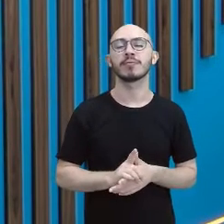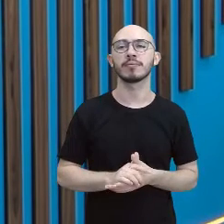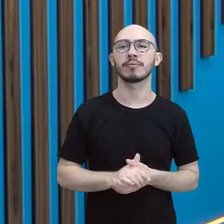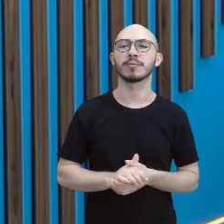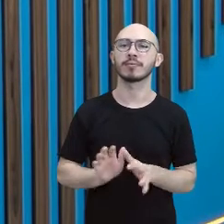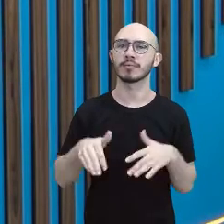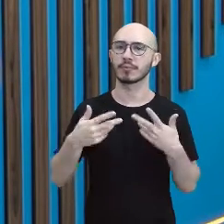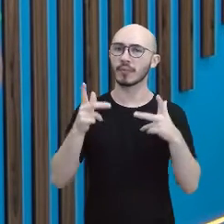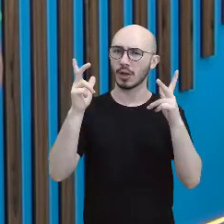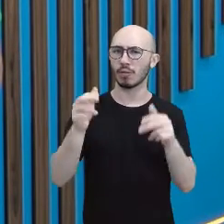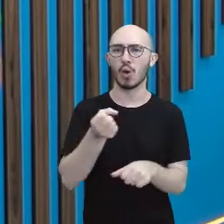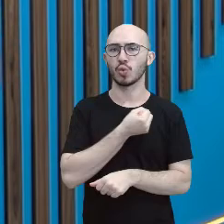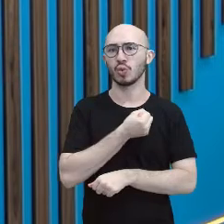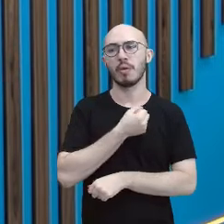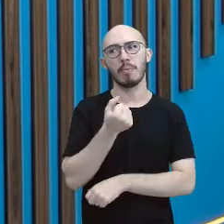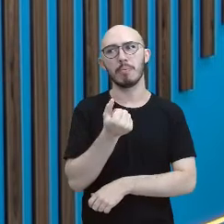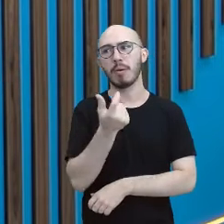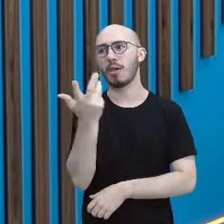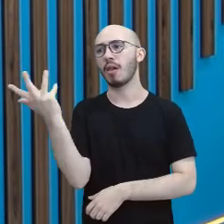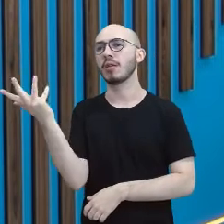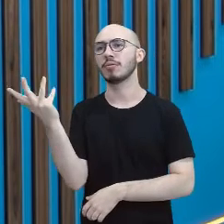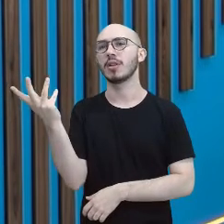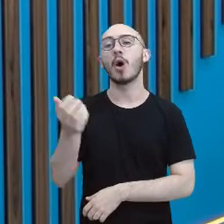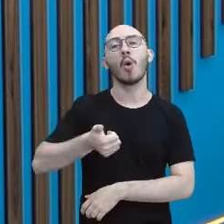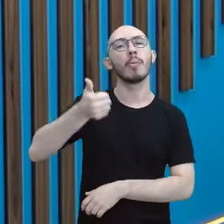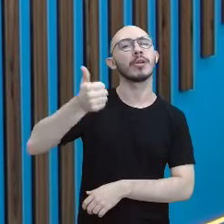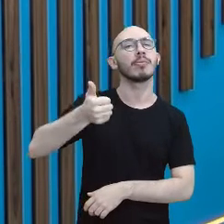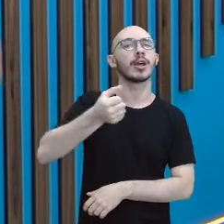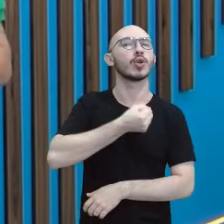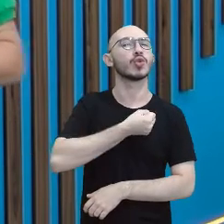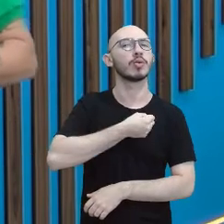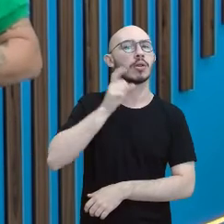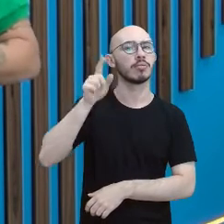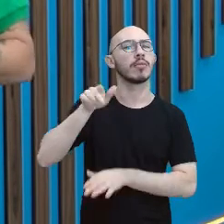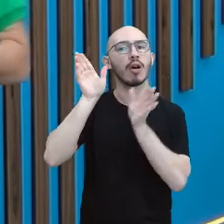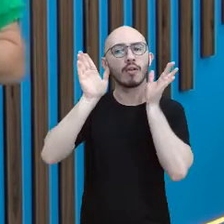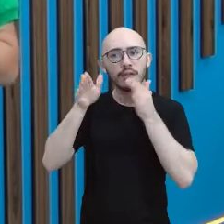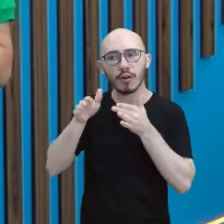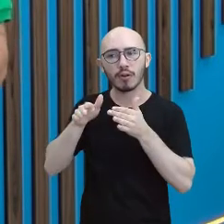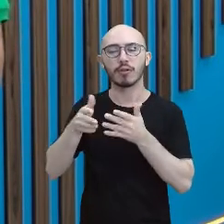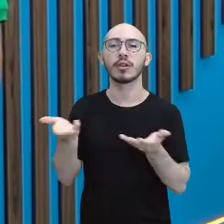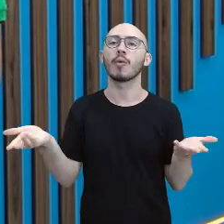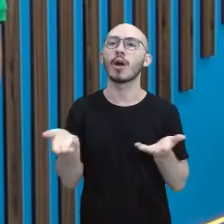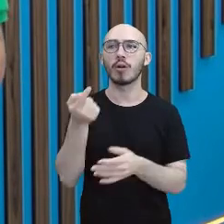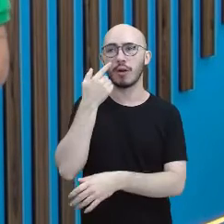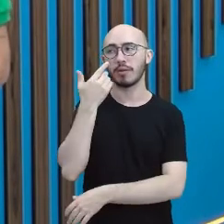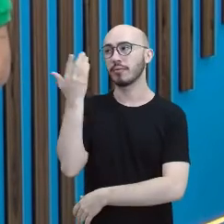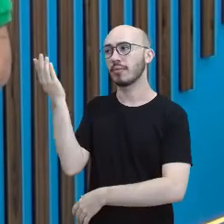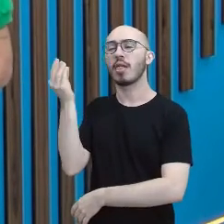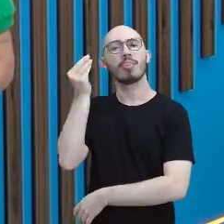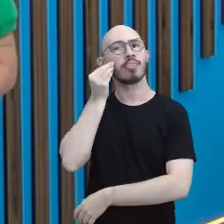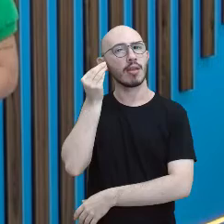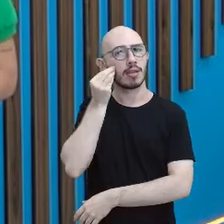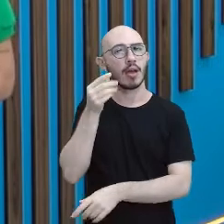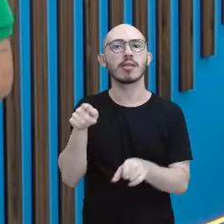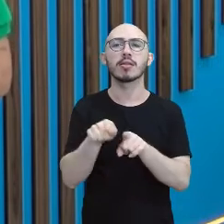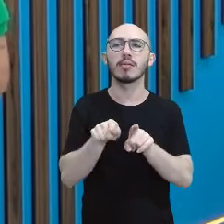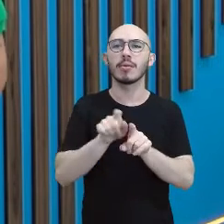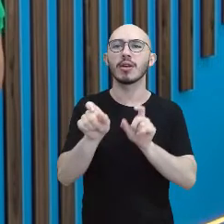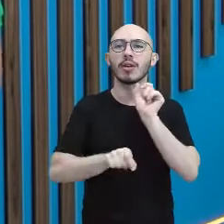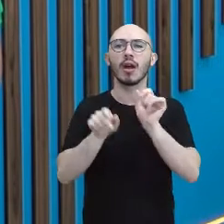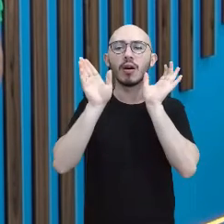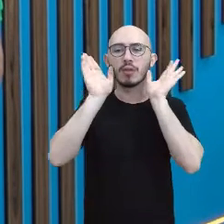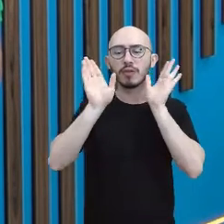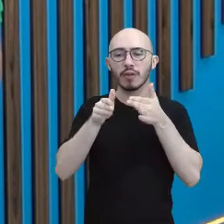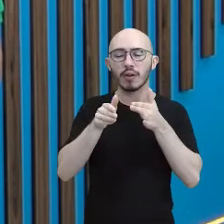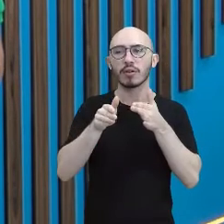que num número grande eu me preocupei com aquele primeiro algarismo, a gente vai tentar, com um número pequeno, observar, nesse caso